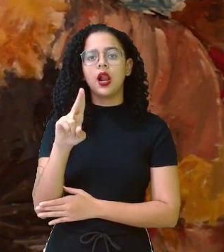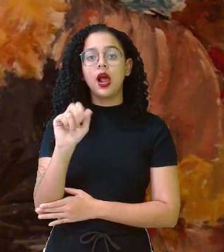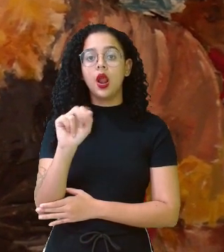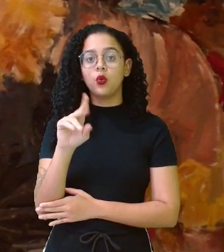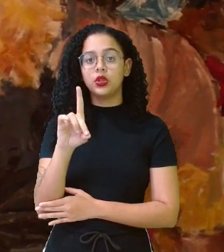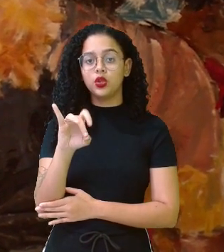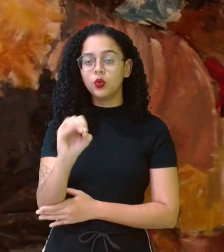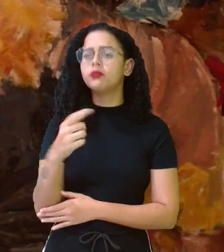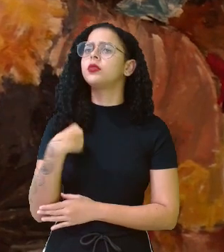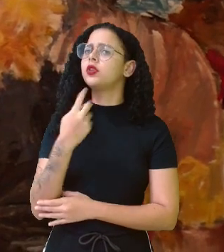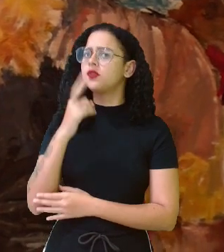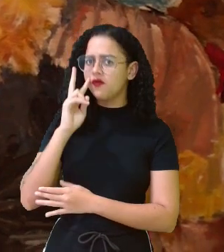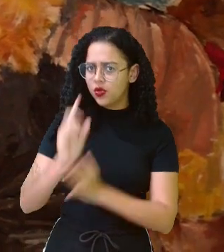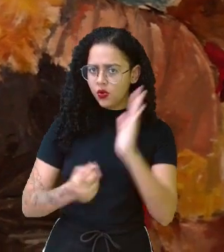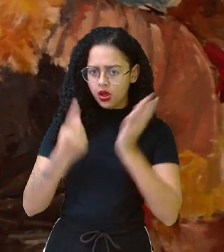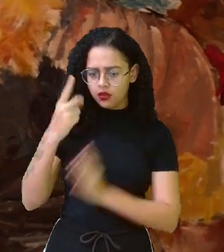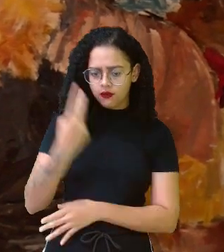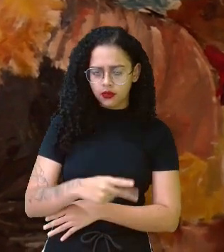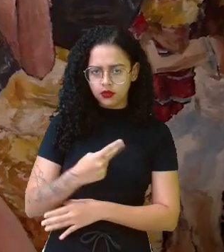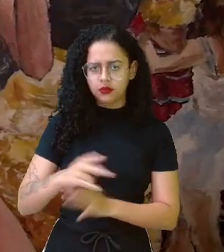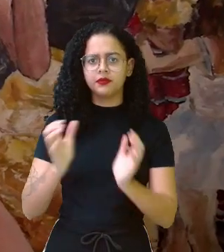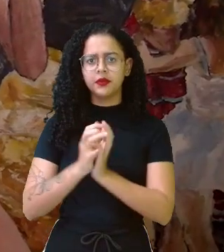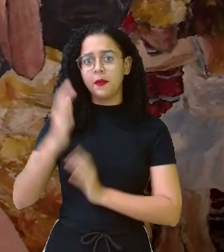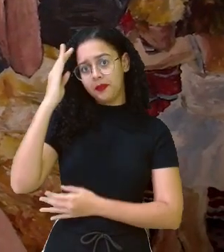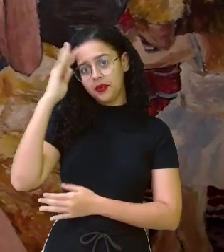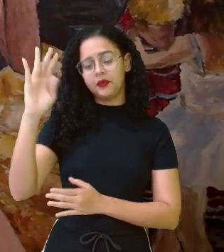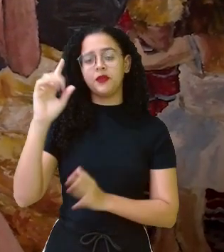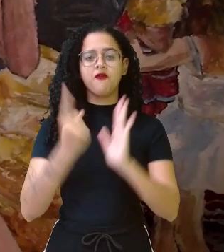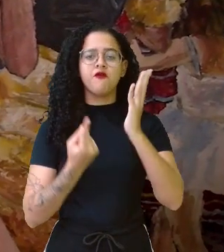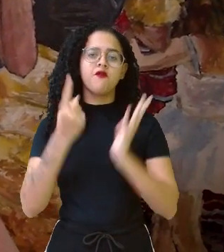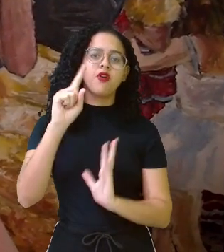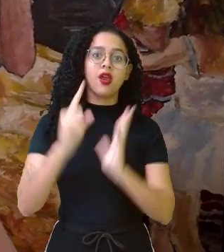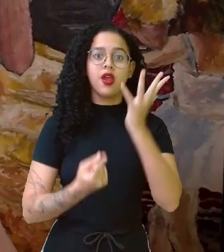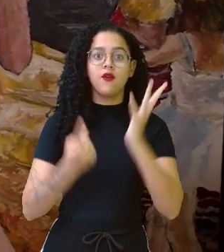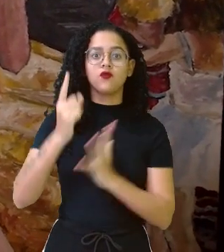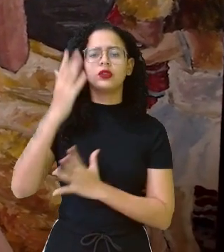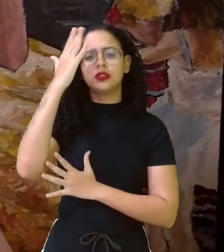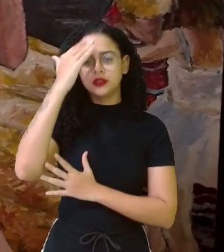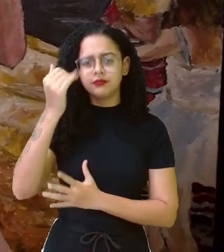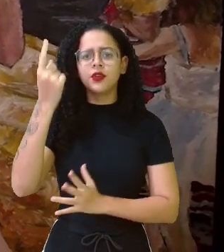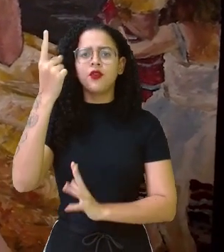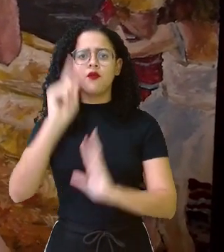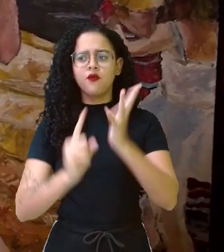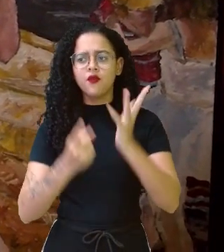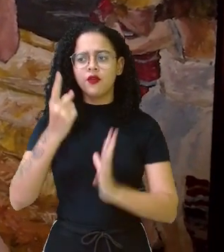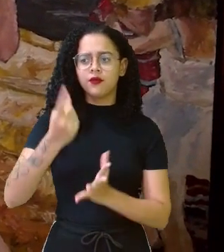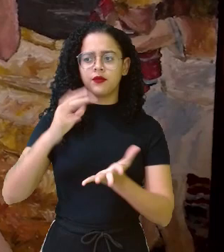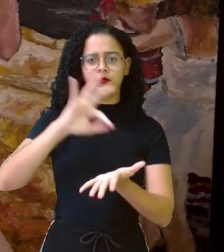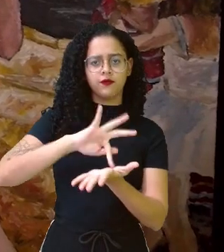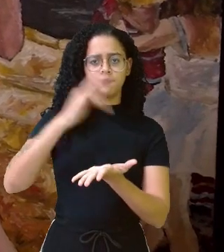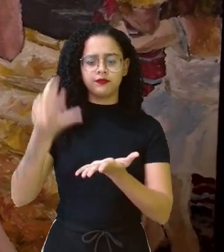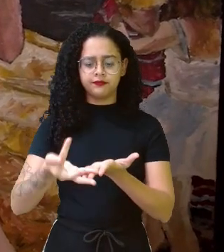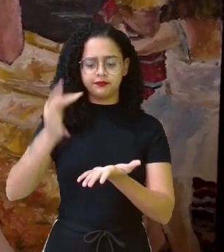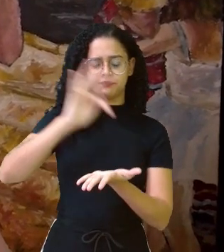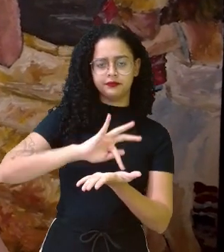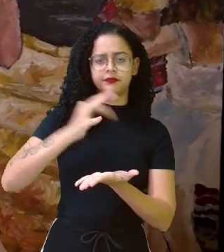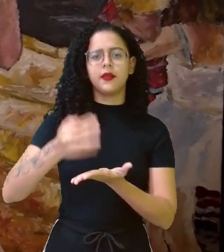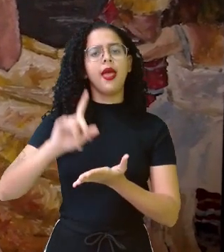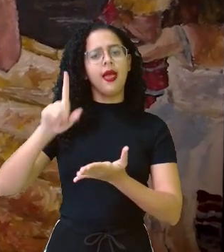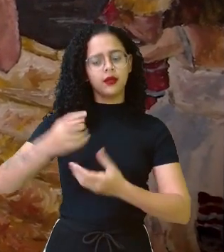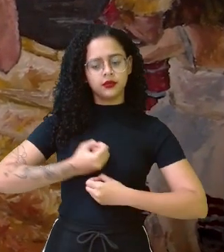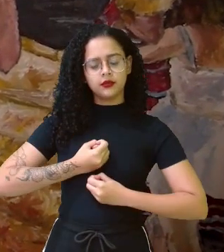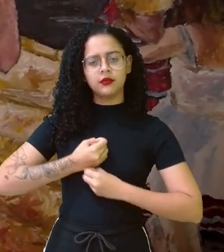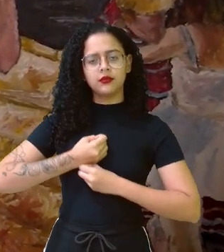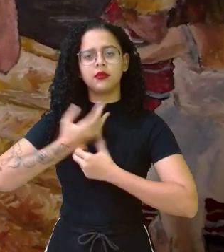né? Alusão principalmente à questão do frevo. A gente sabe muito bem que o frevo talvez seja das expressões